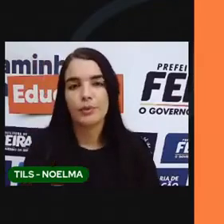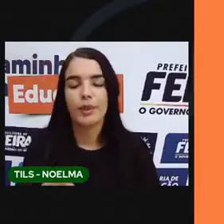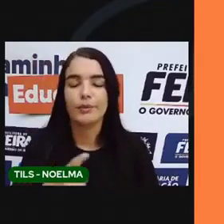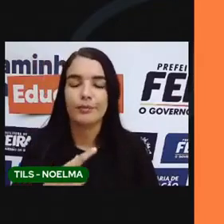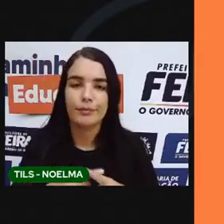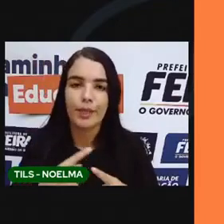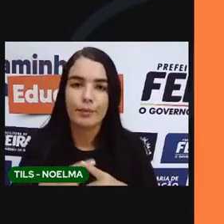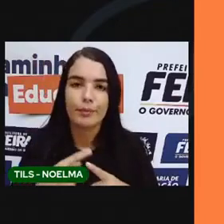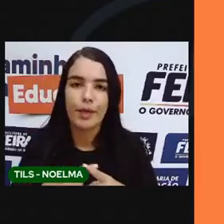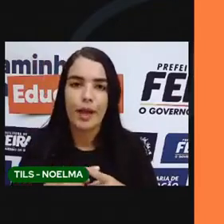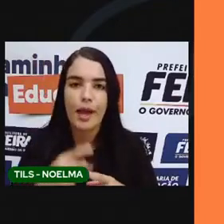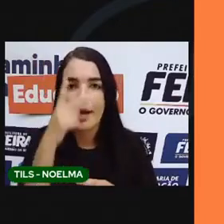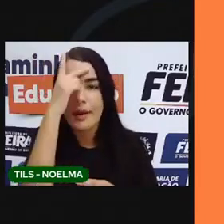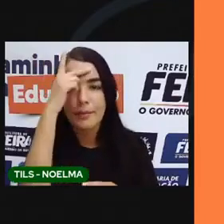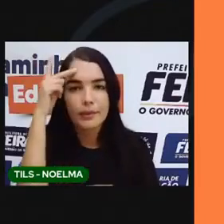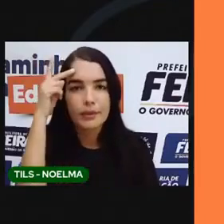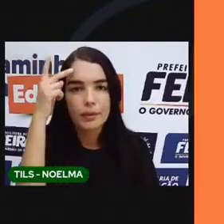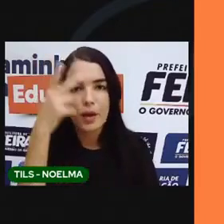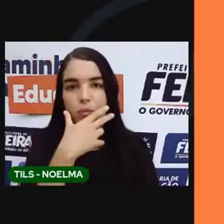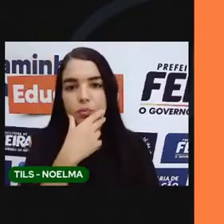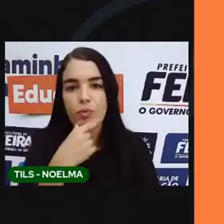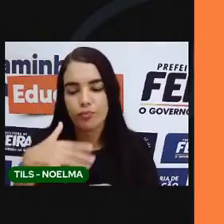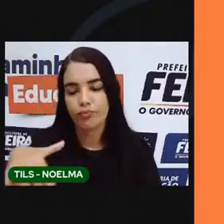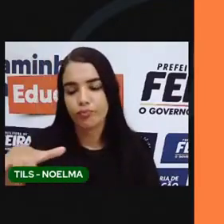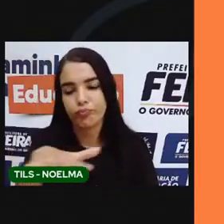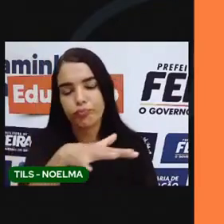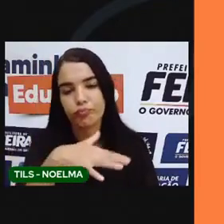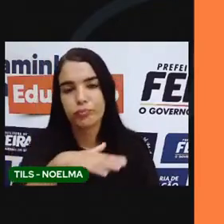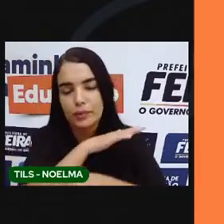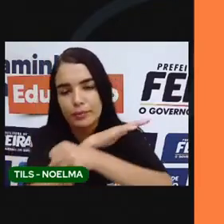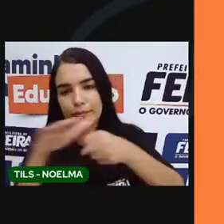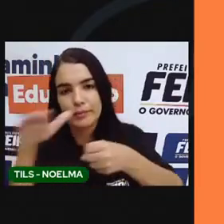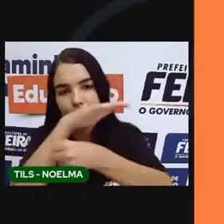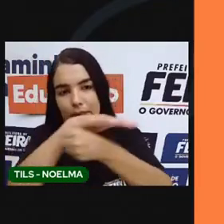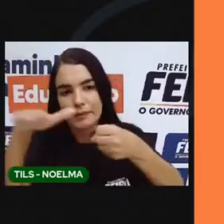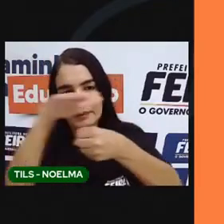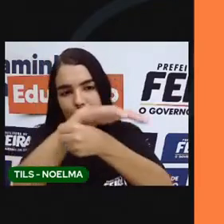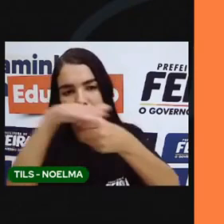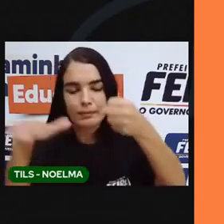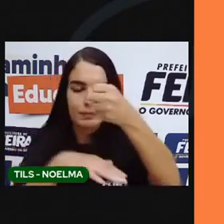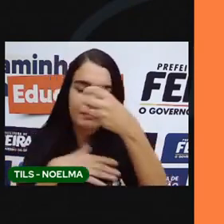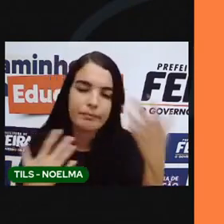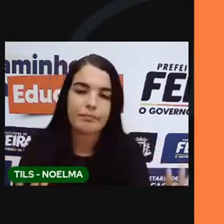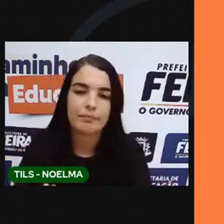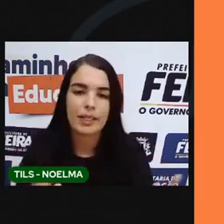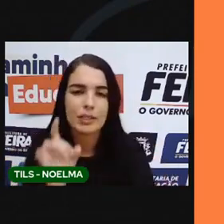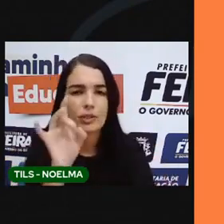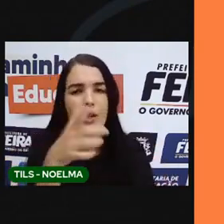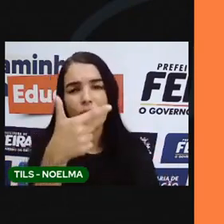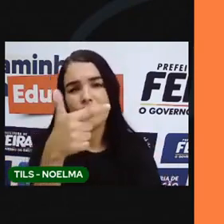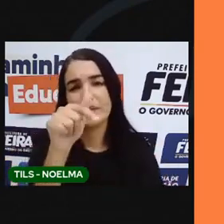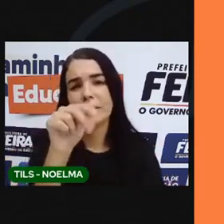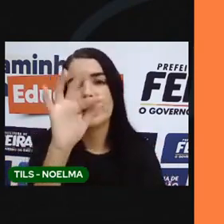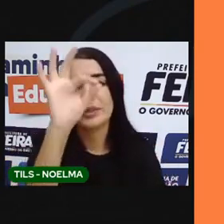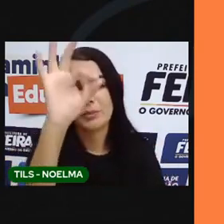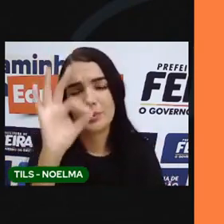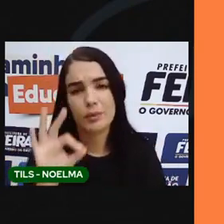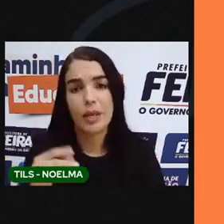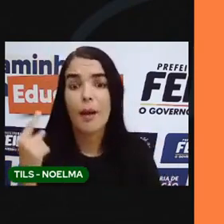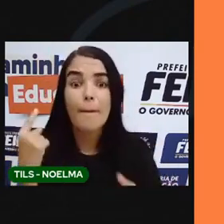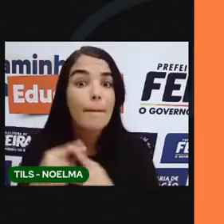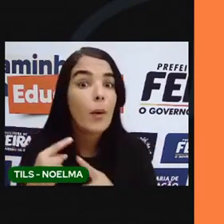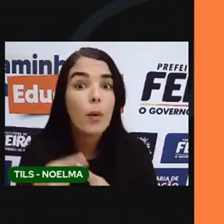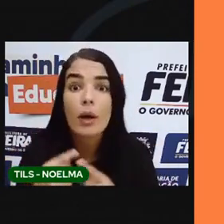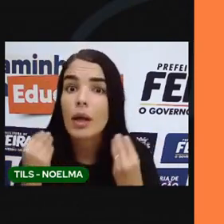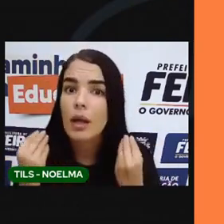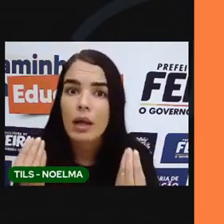cobertura florestal original. 27%, somente isso. Por que, gente? Por